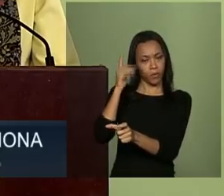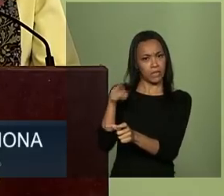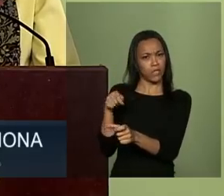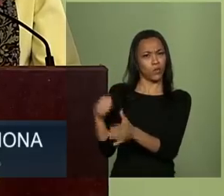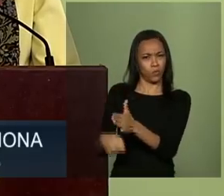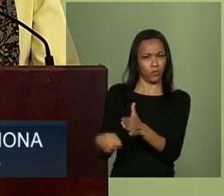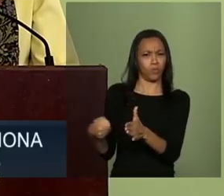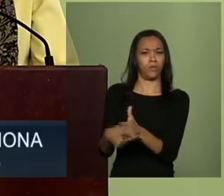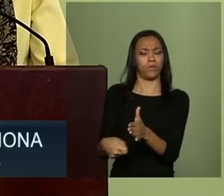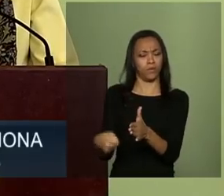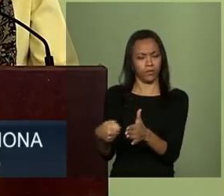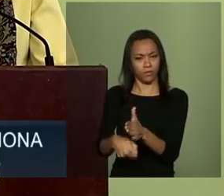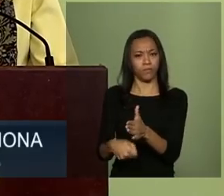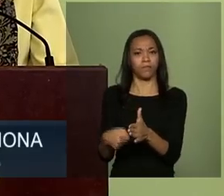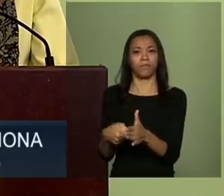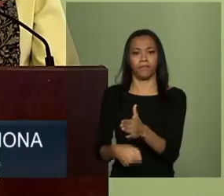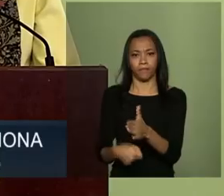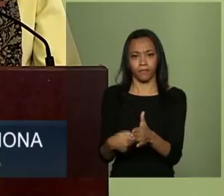lutou bastante